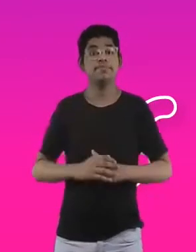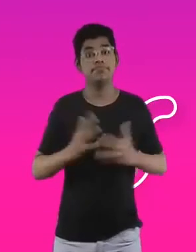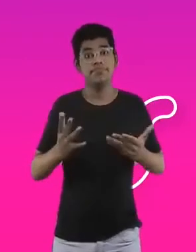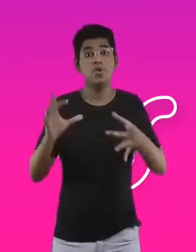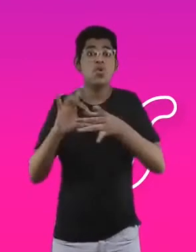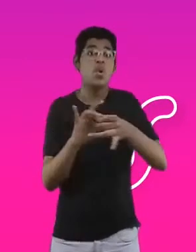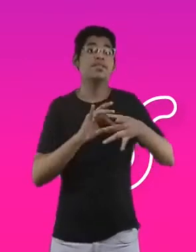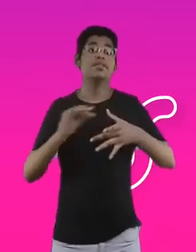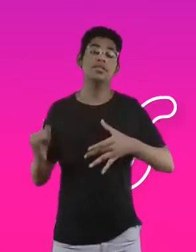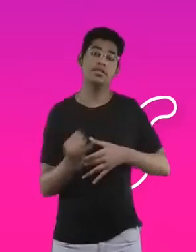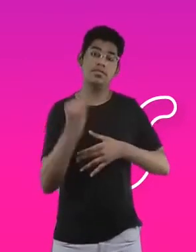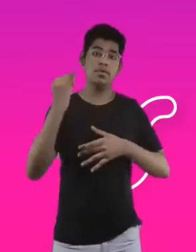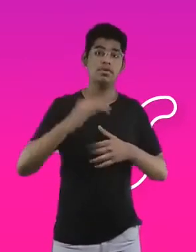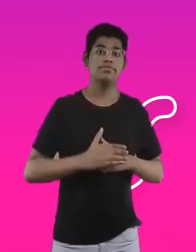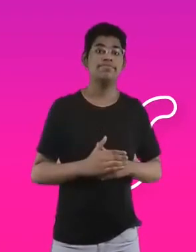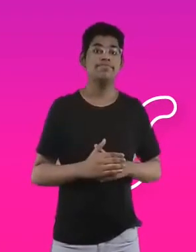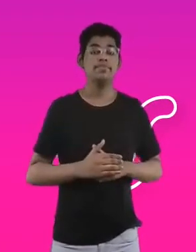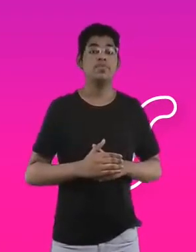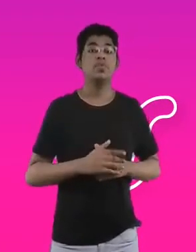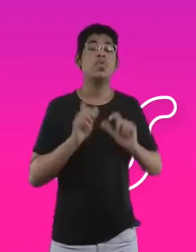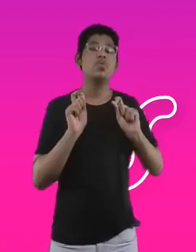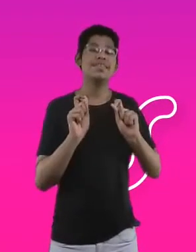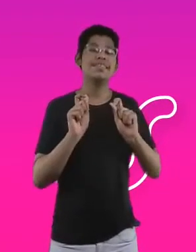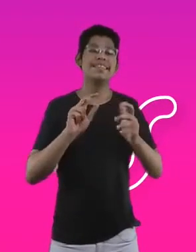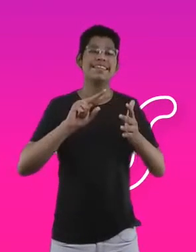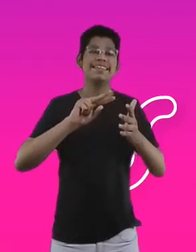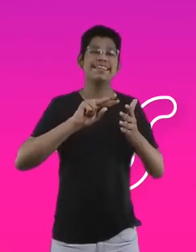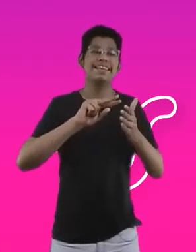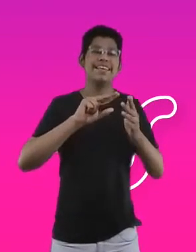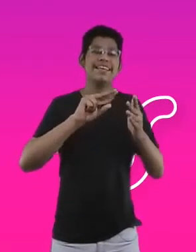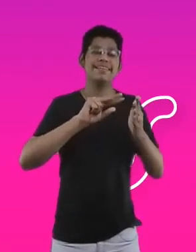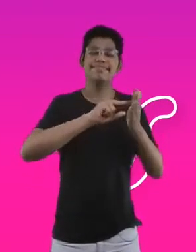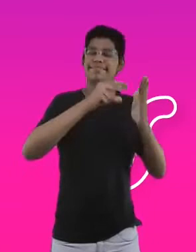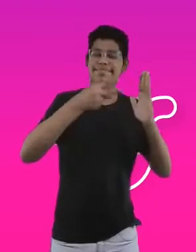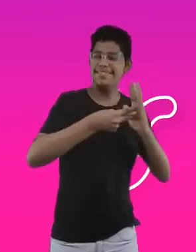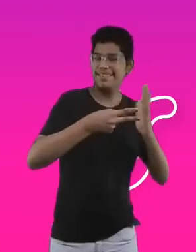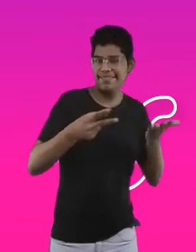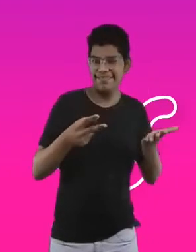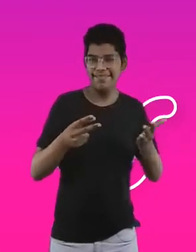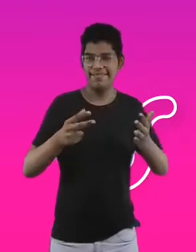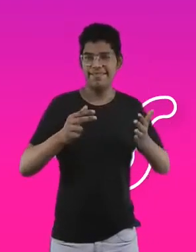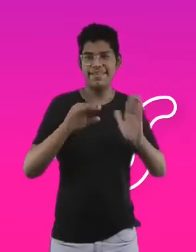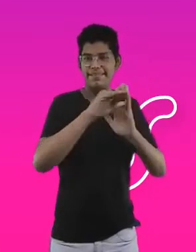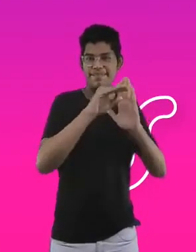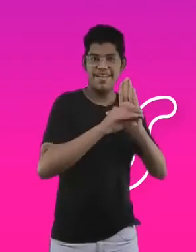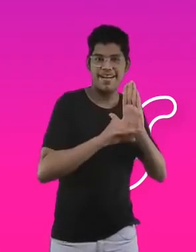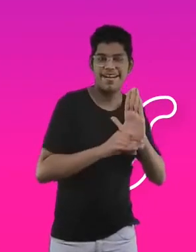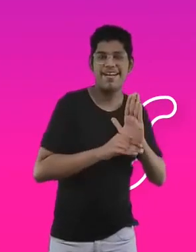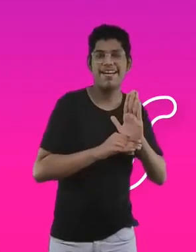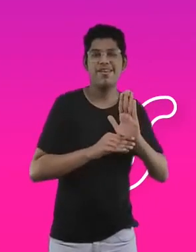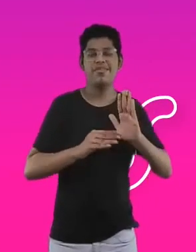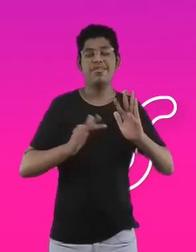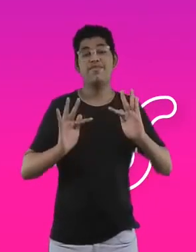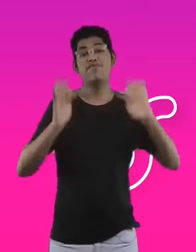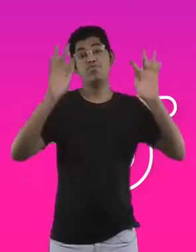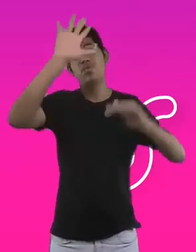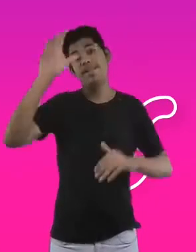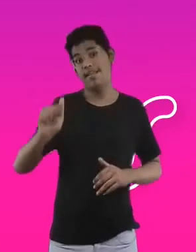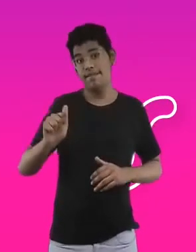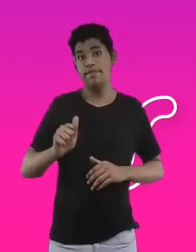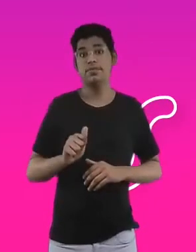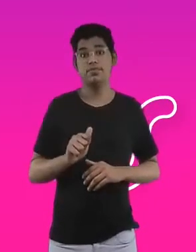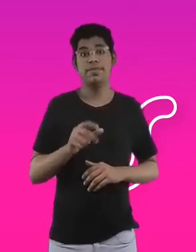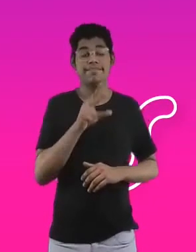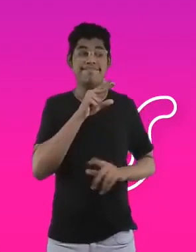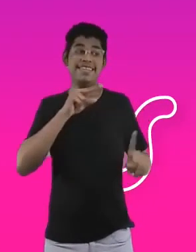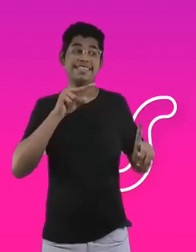como afrofuturismo? O que pauto é a historicidade enquanto verdade, na perspectiva de arte, ou seja, existe um campo